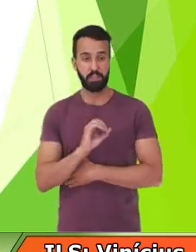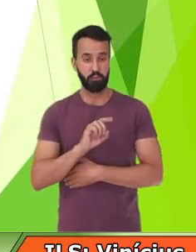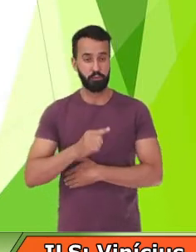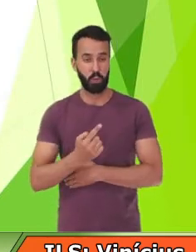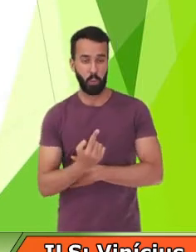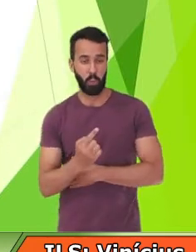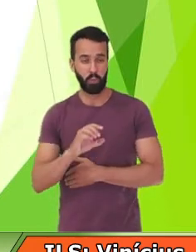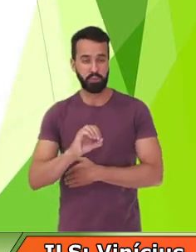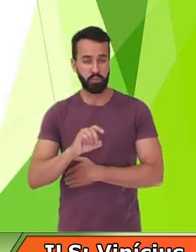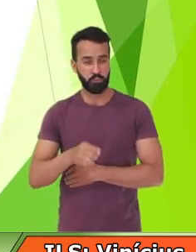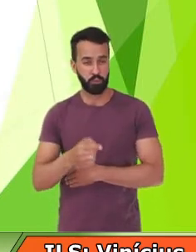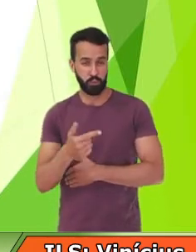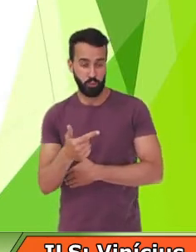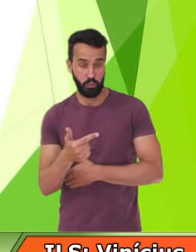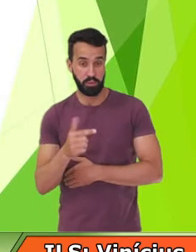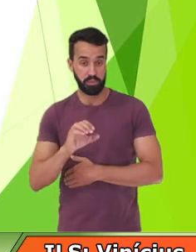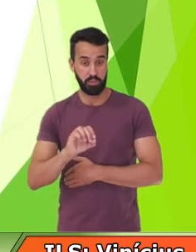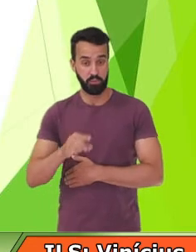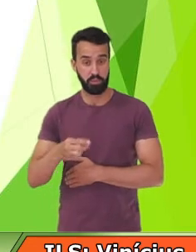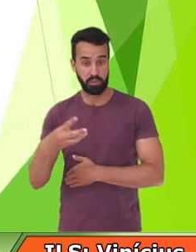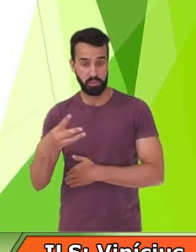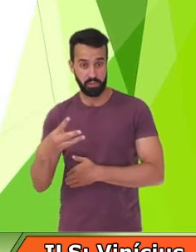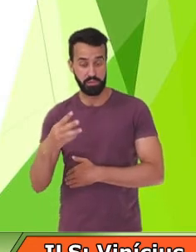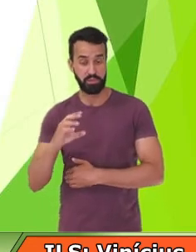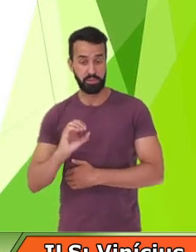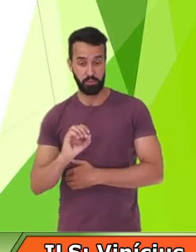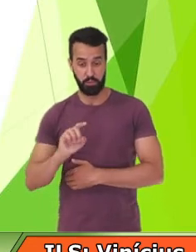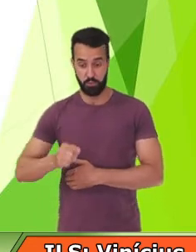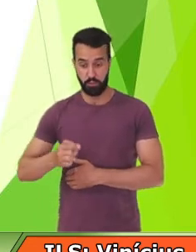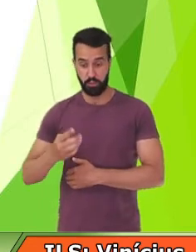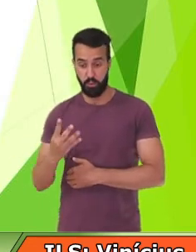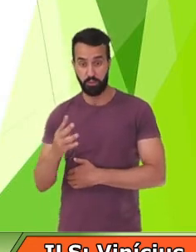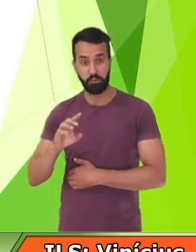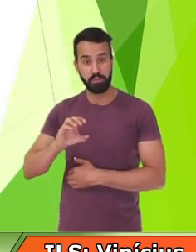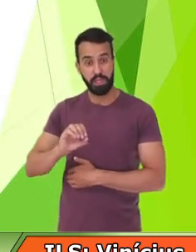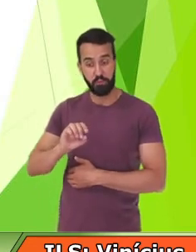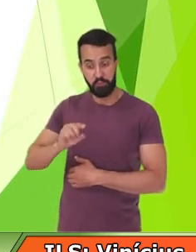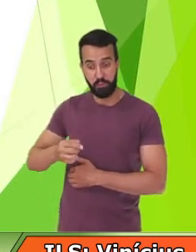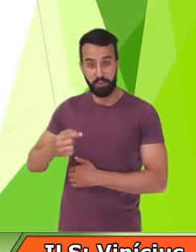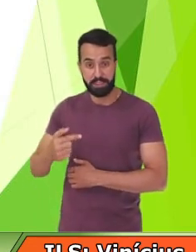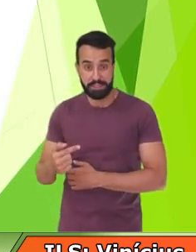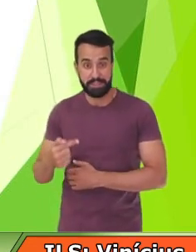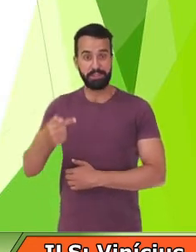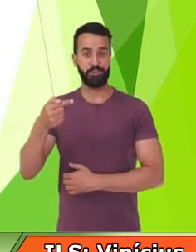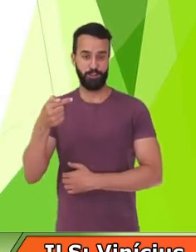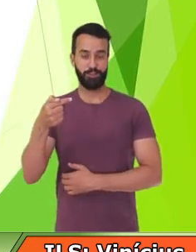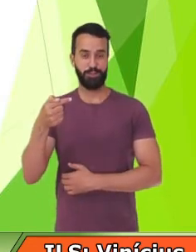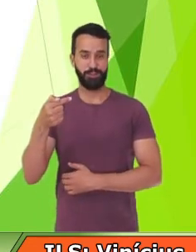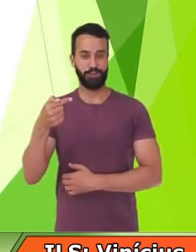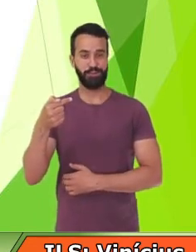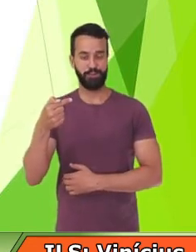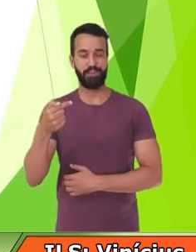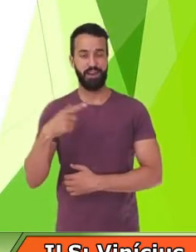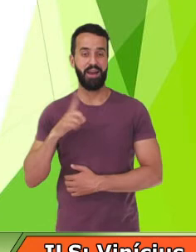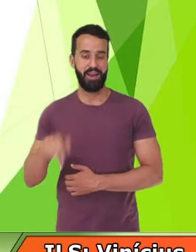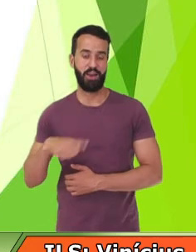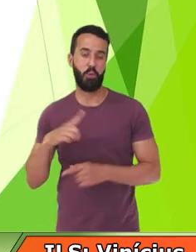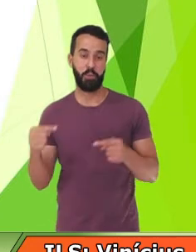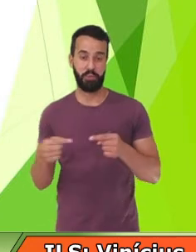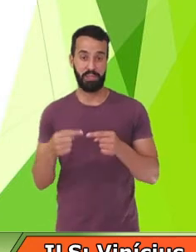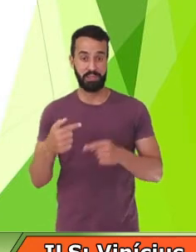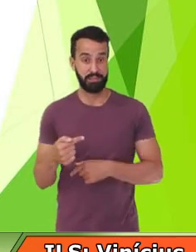0,3, 0,4, 0,5, 0,6 e 0,7, que são 7